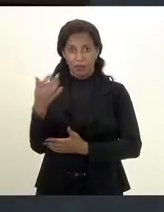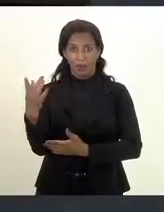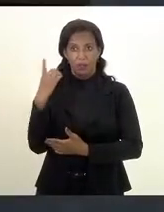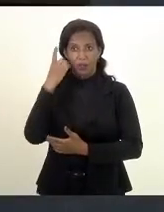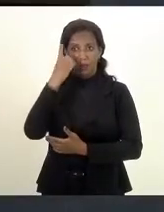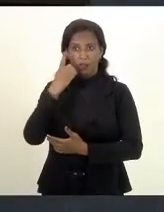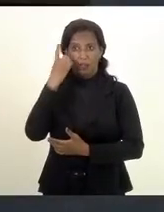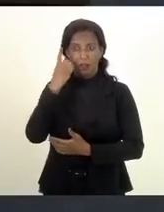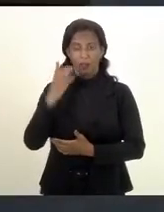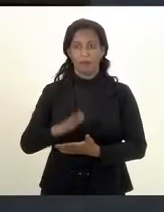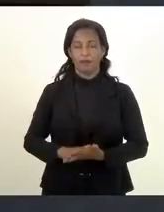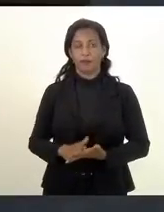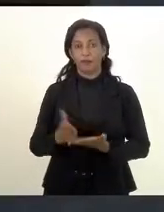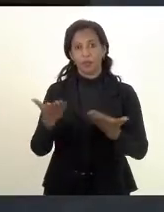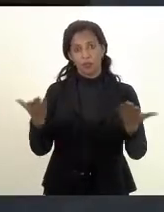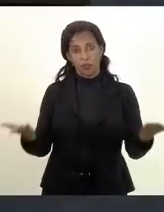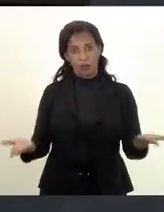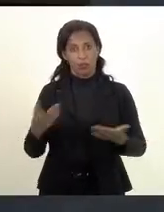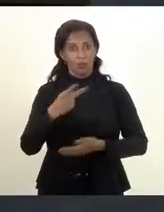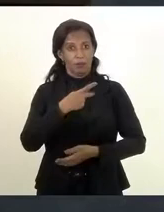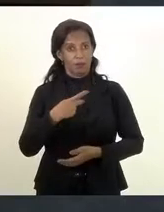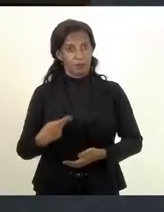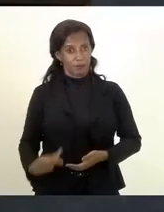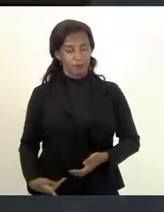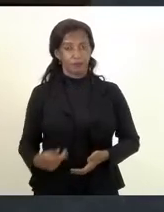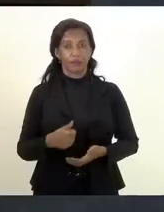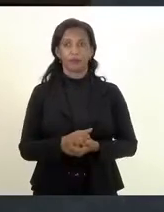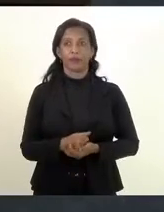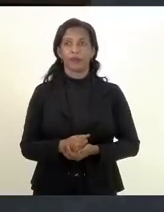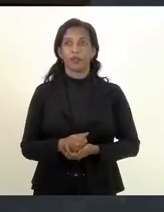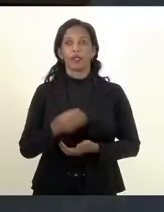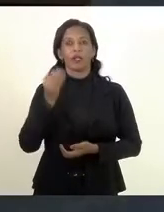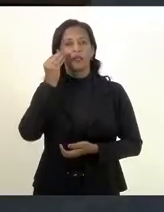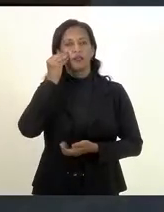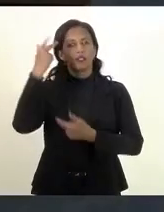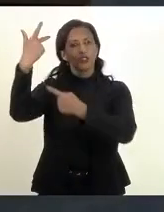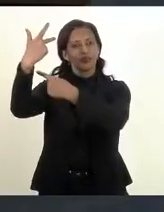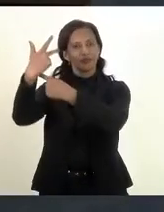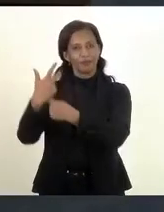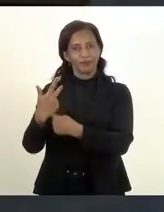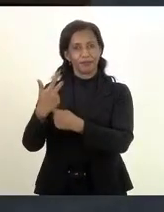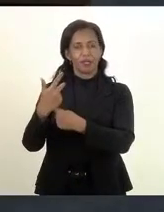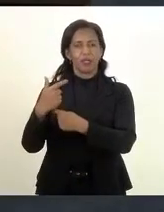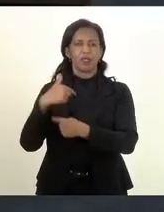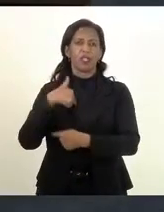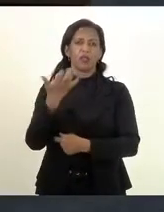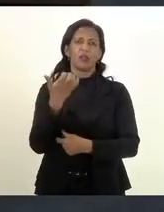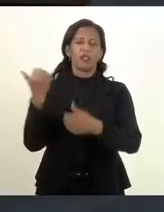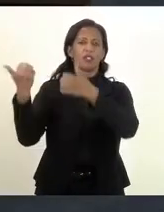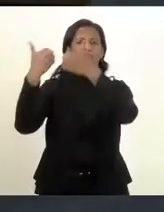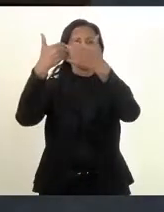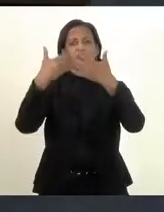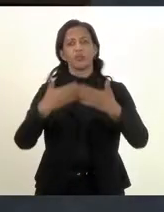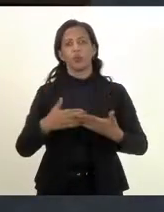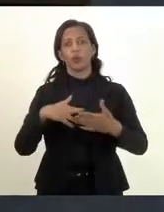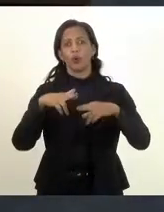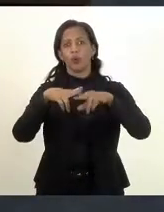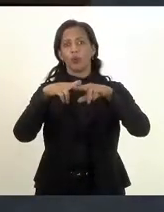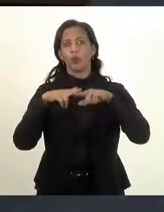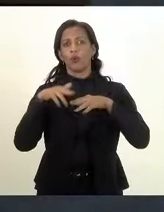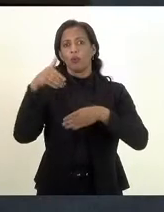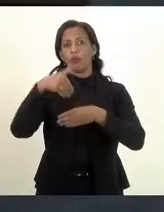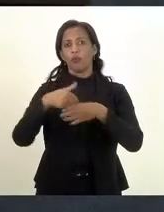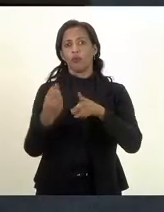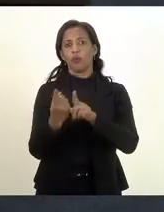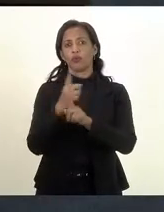demais deputados e deputadas, quem nos assiste pela TV Alerja, eu gostaria de explicar as razões para o meu voto contrário